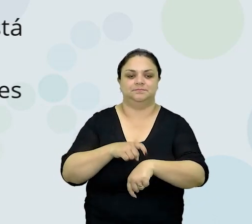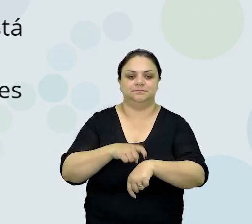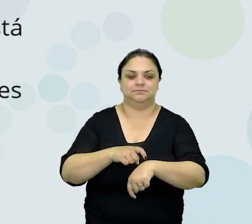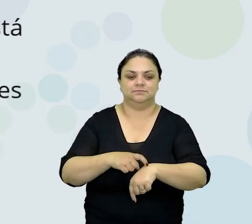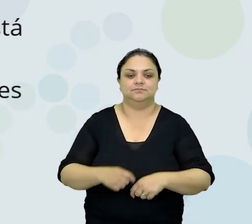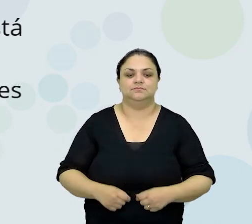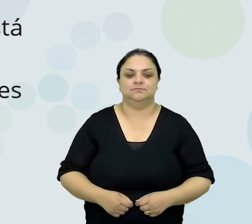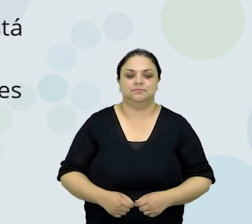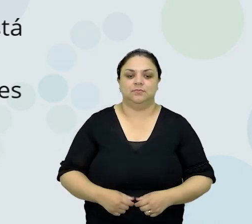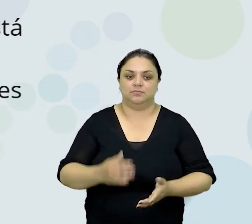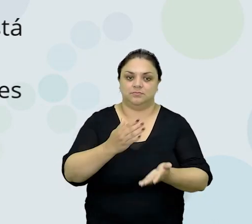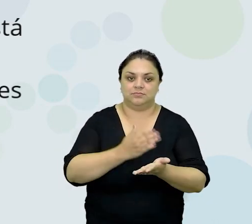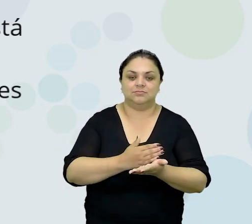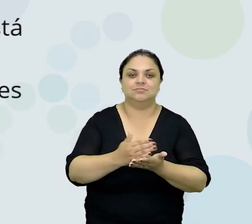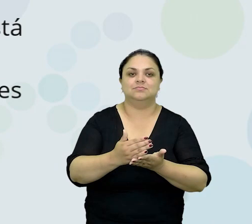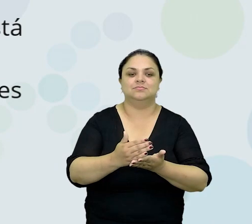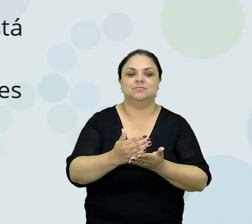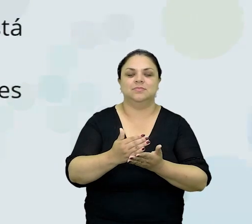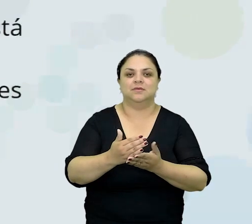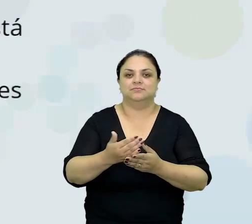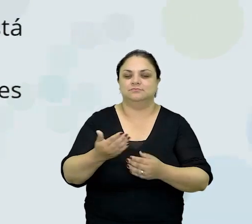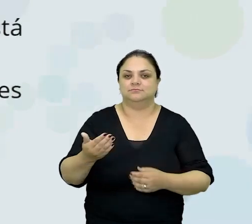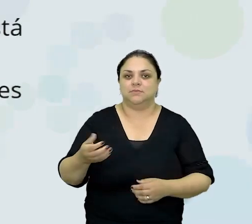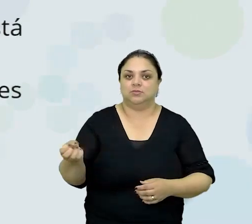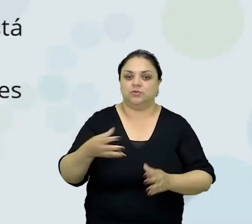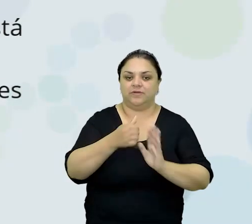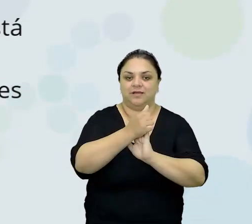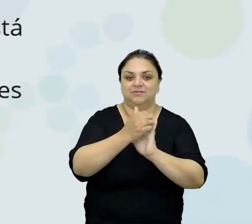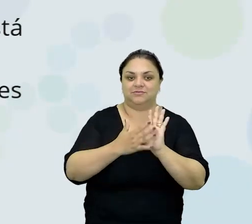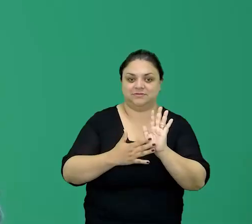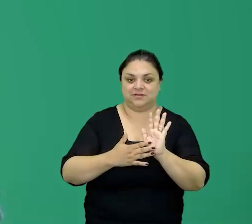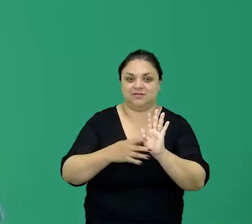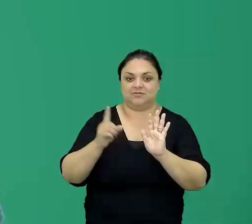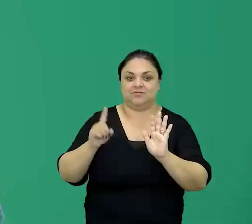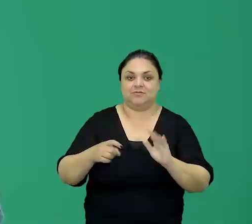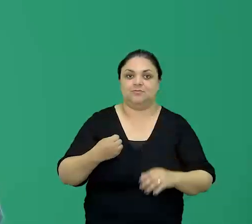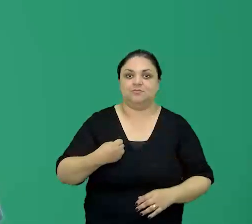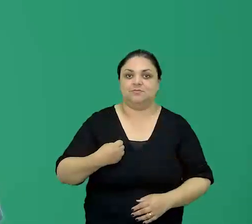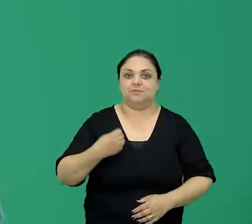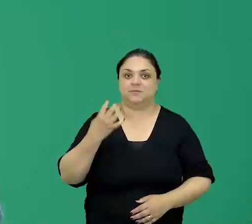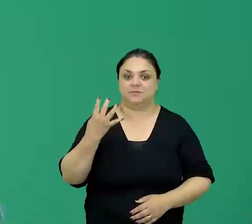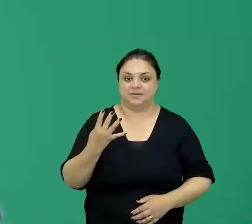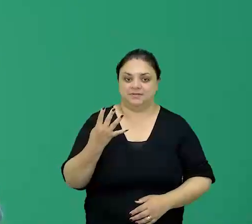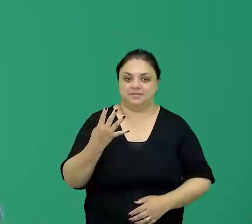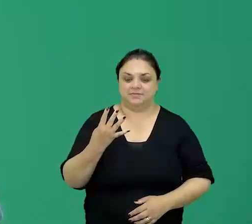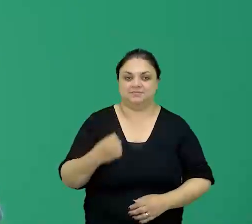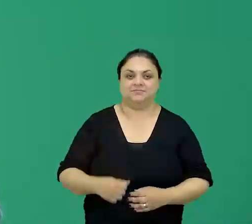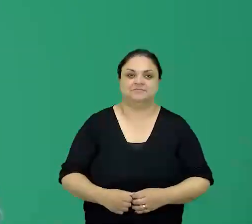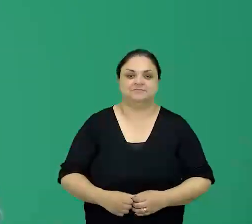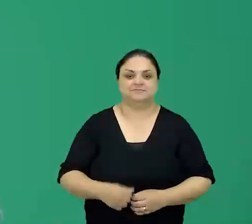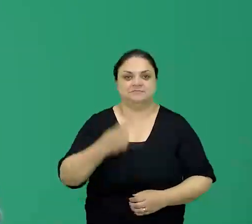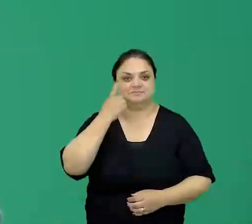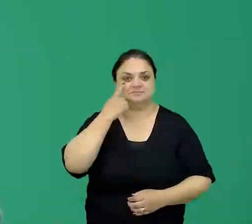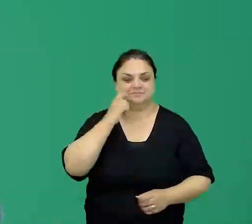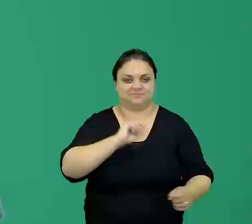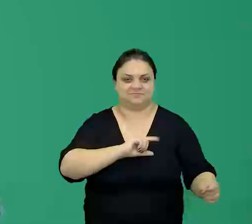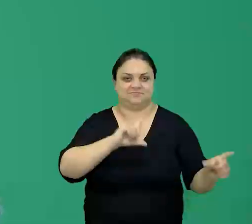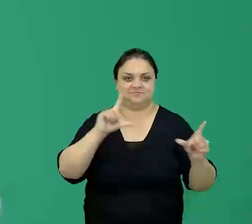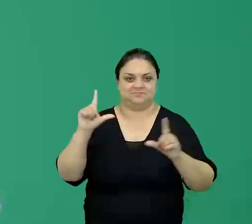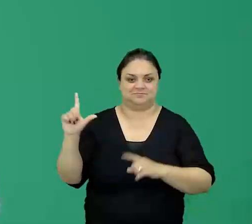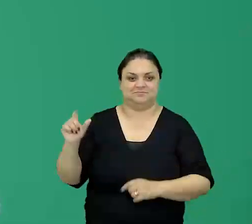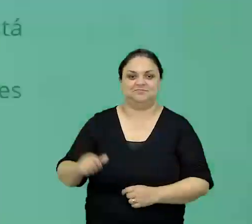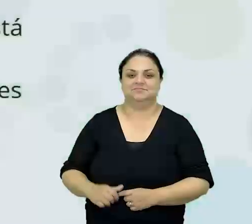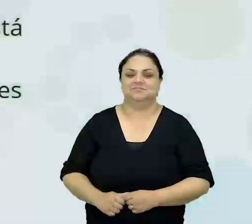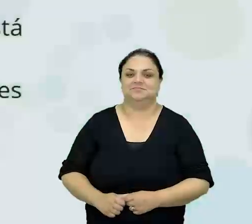gente começar aí a nossa nova atividade, que é a atividade número 4. Então, a gente vai para a nossa tela agora, dá